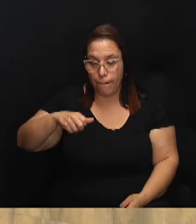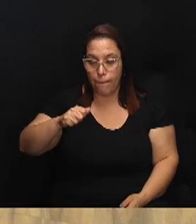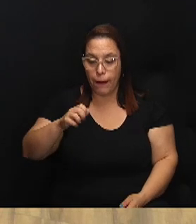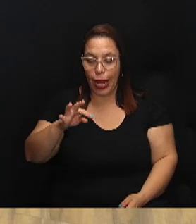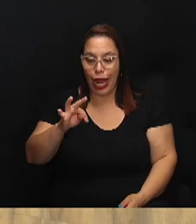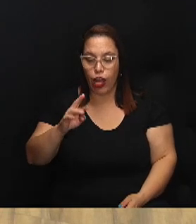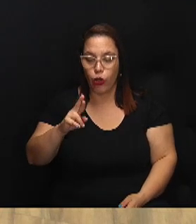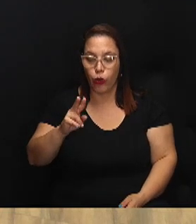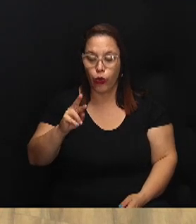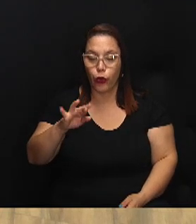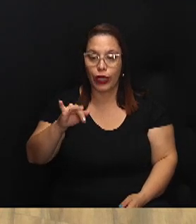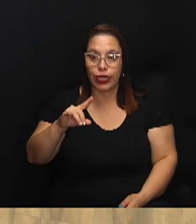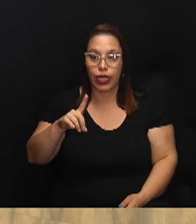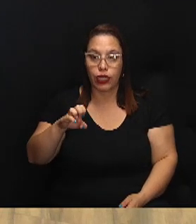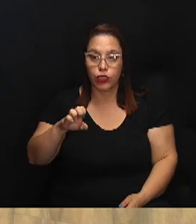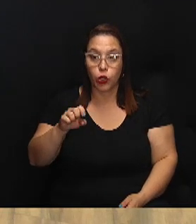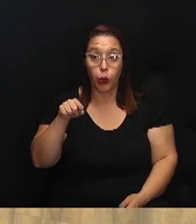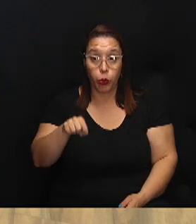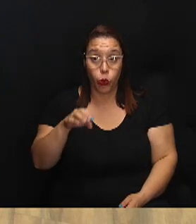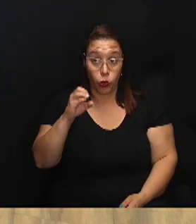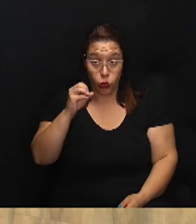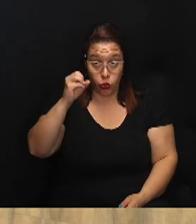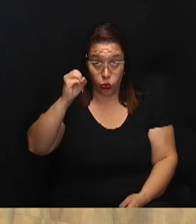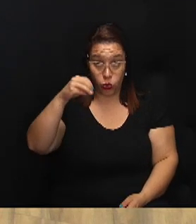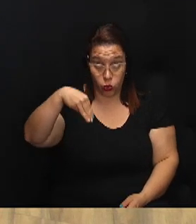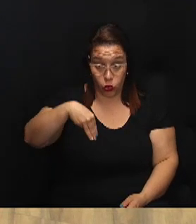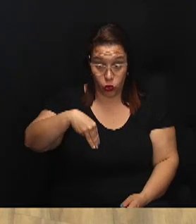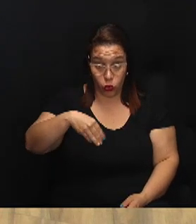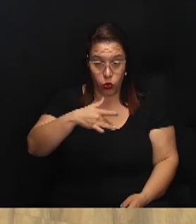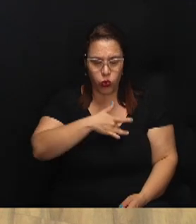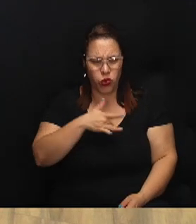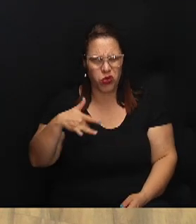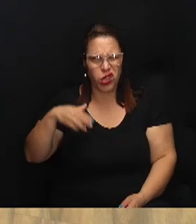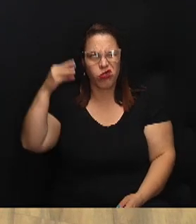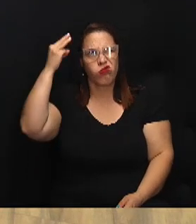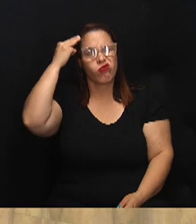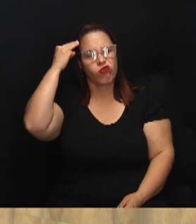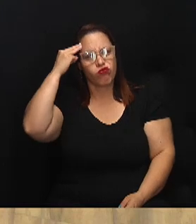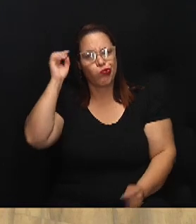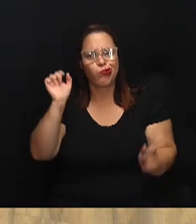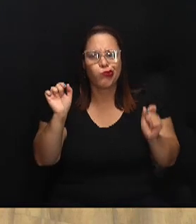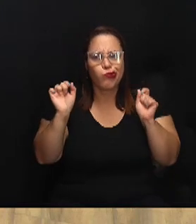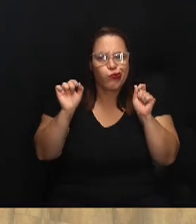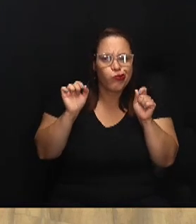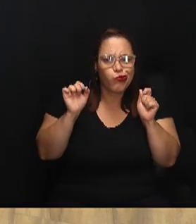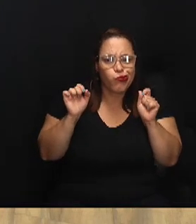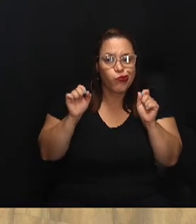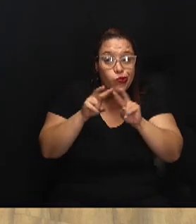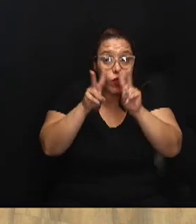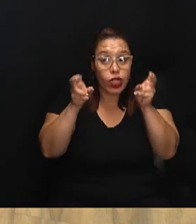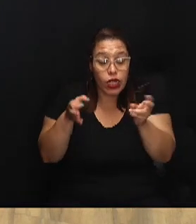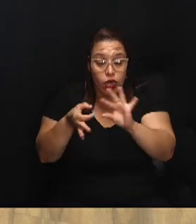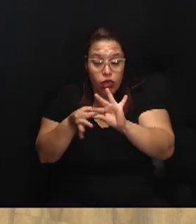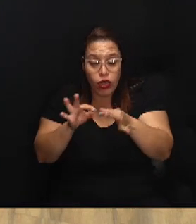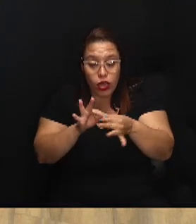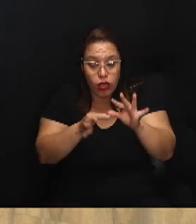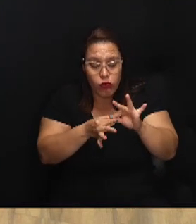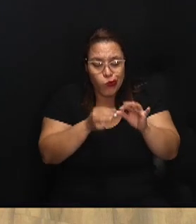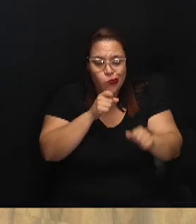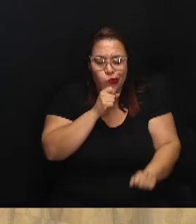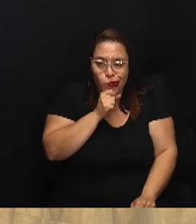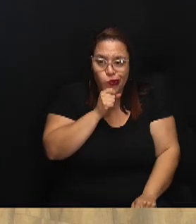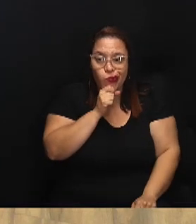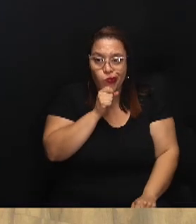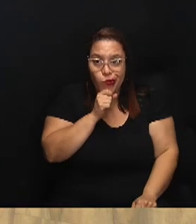prematuridade.com e quando a gente pensa nessa questão da saúde mental, onde entra esse contexto quando a gente aborda